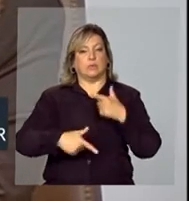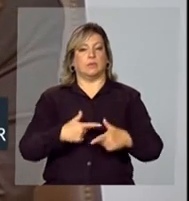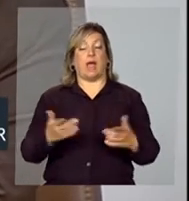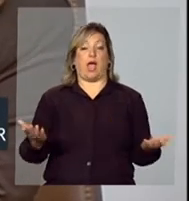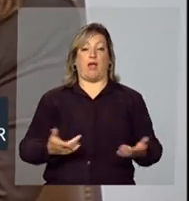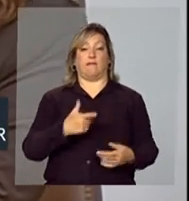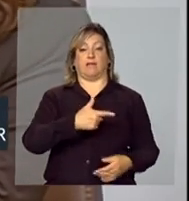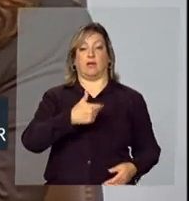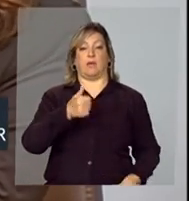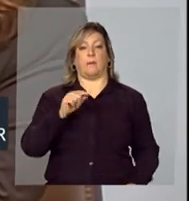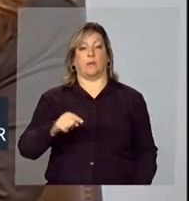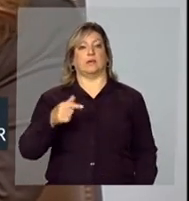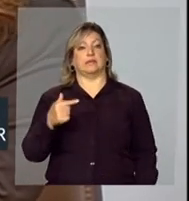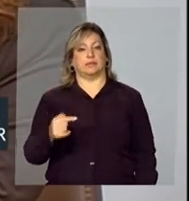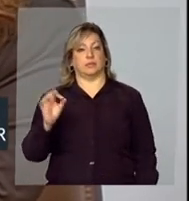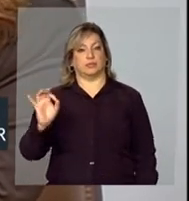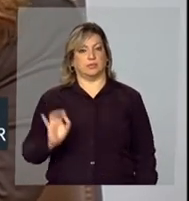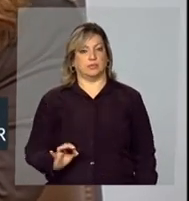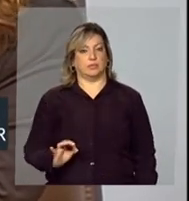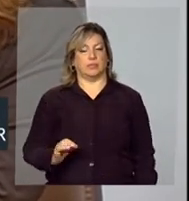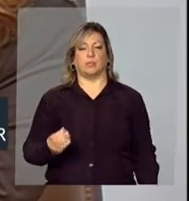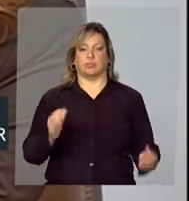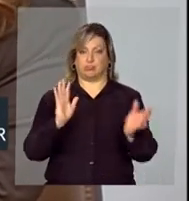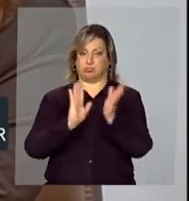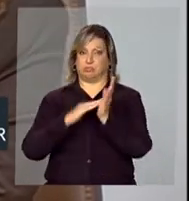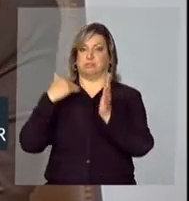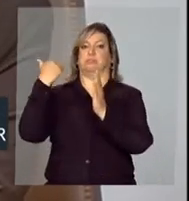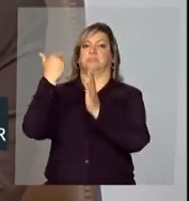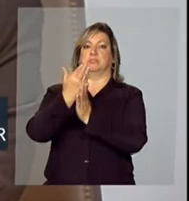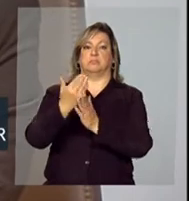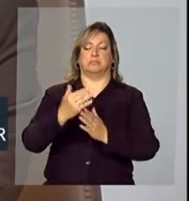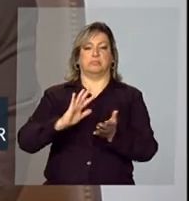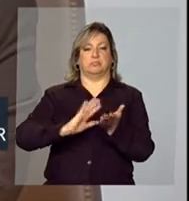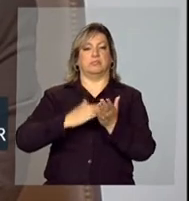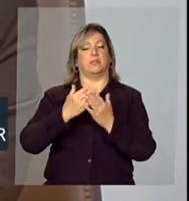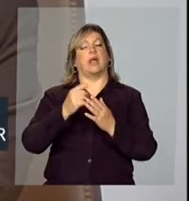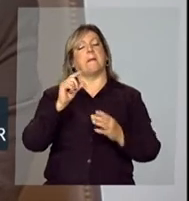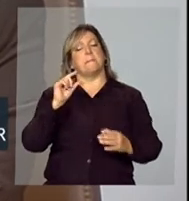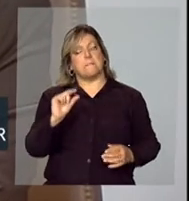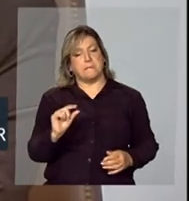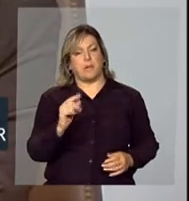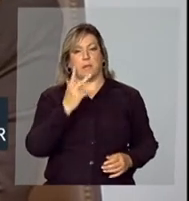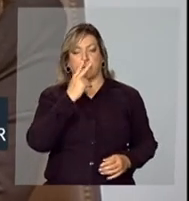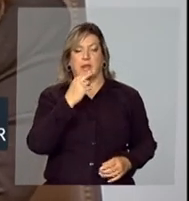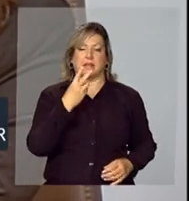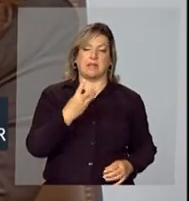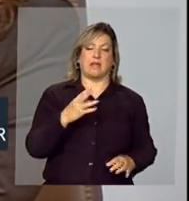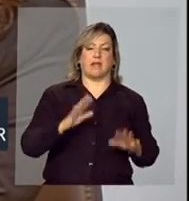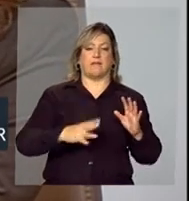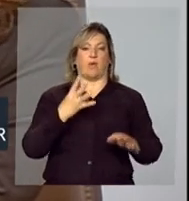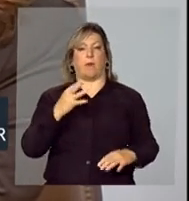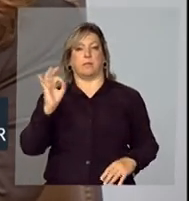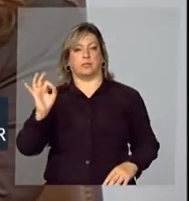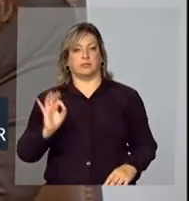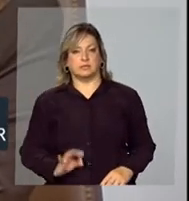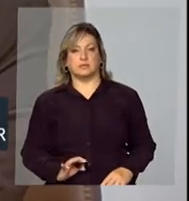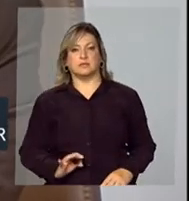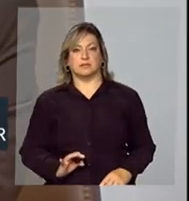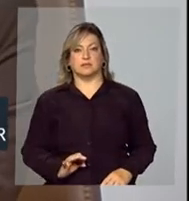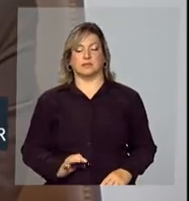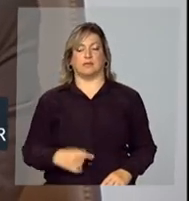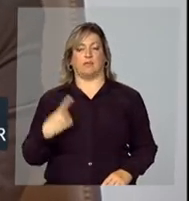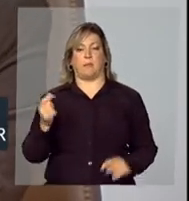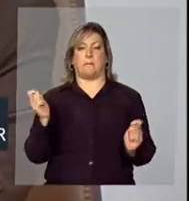21.7 é um é um percentual relativamente pequeno três quatro pontos percentuais os